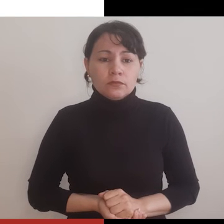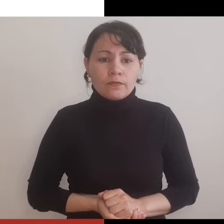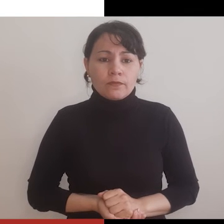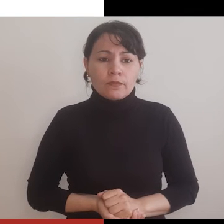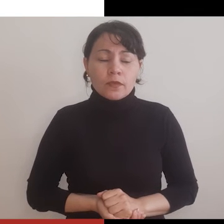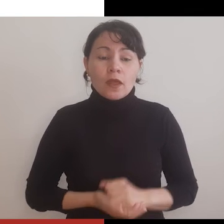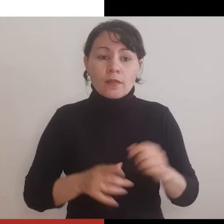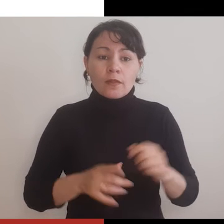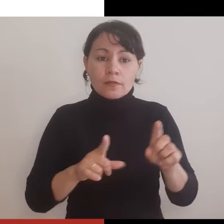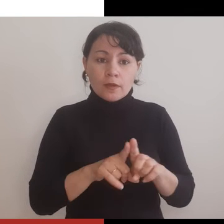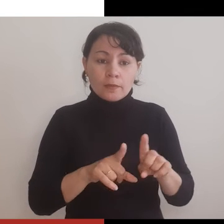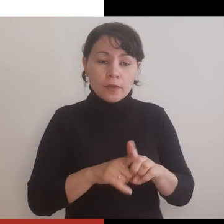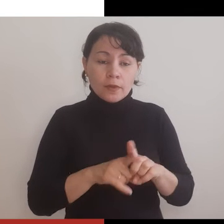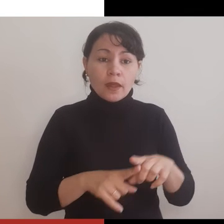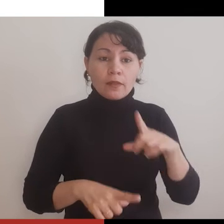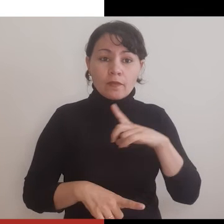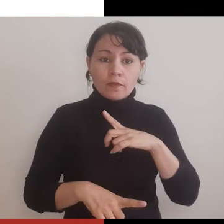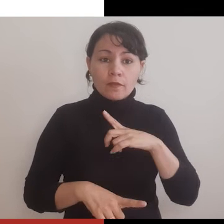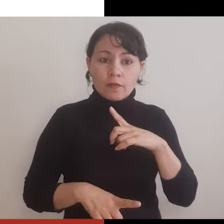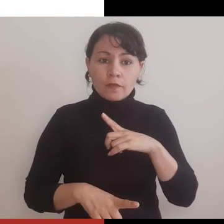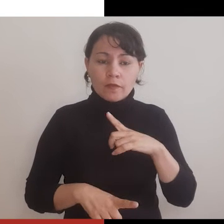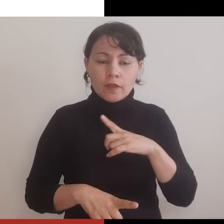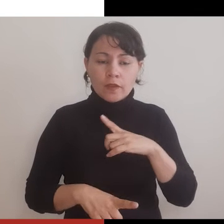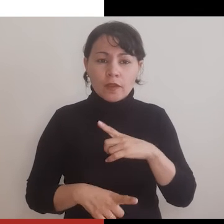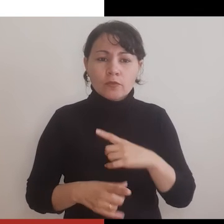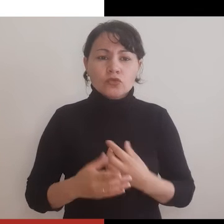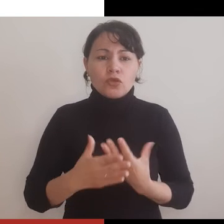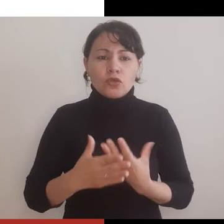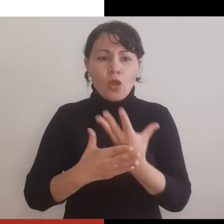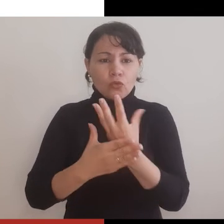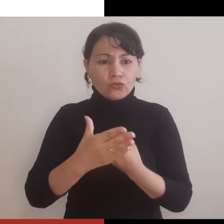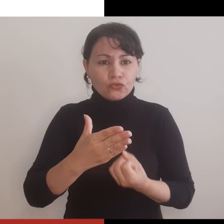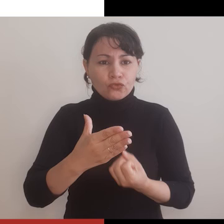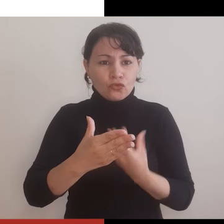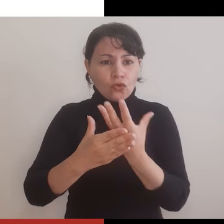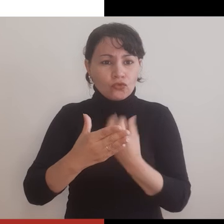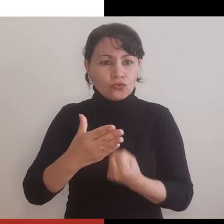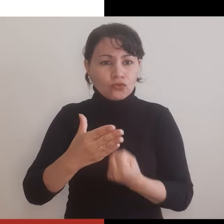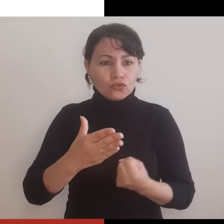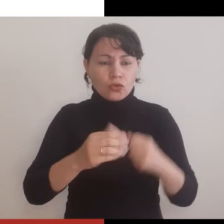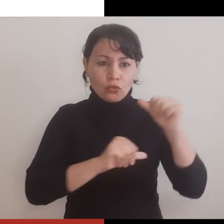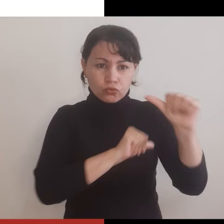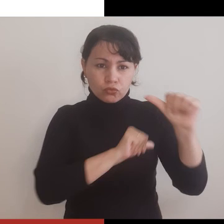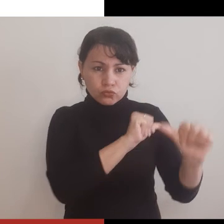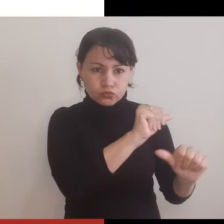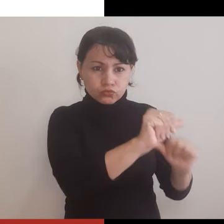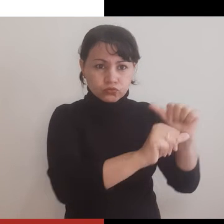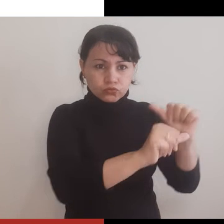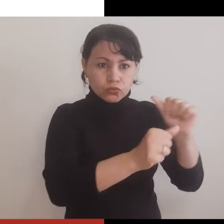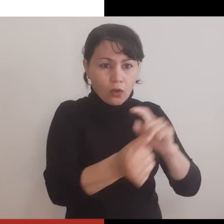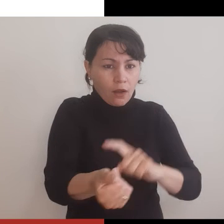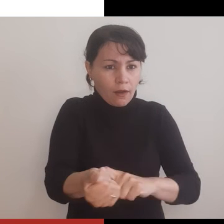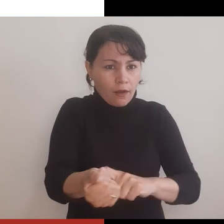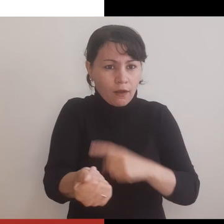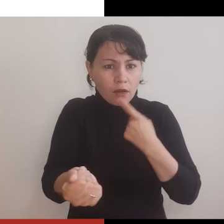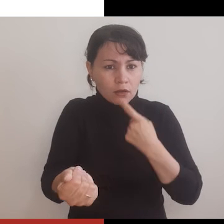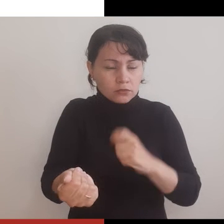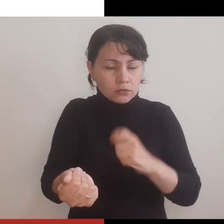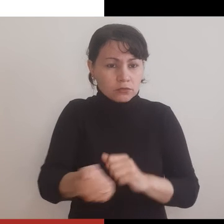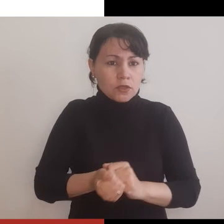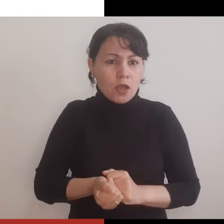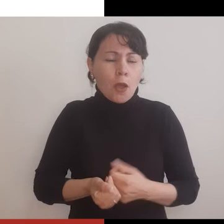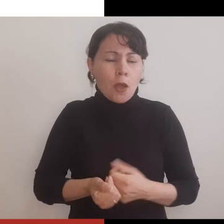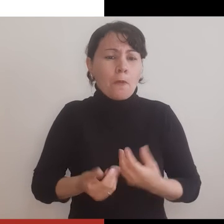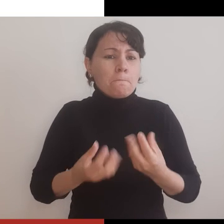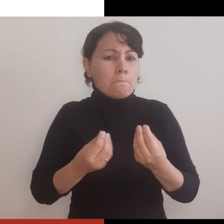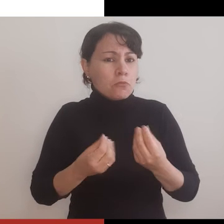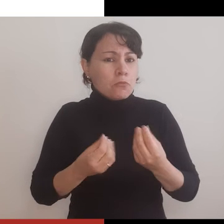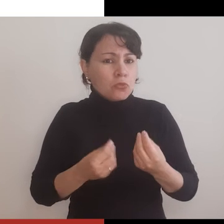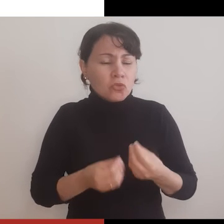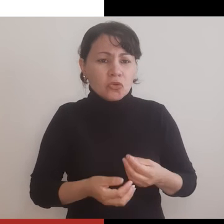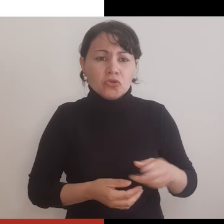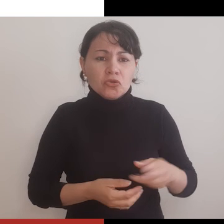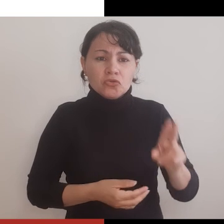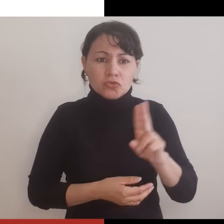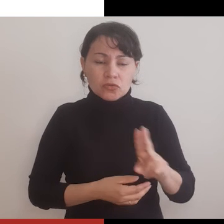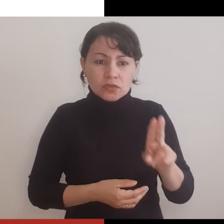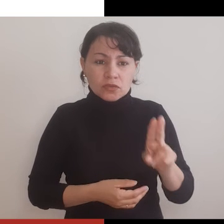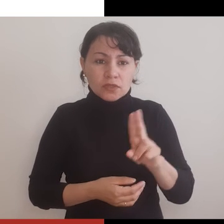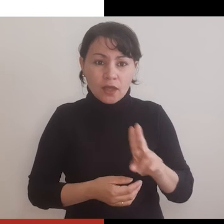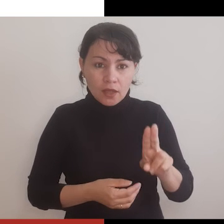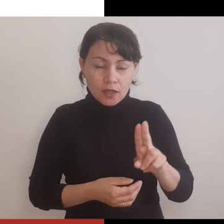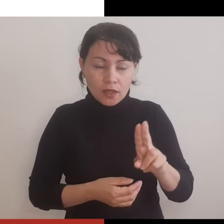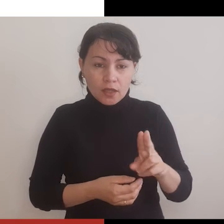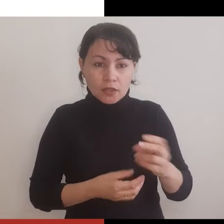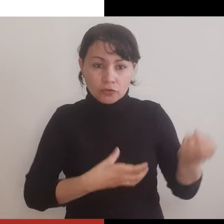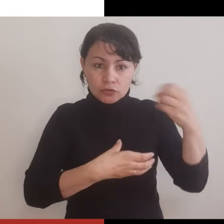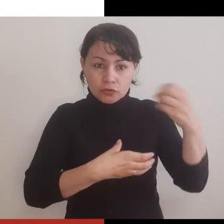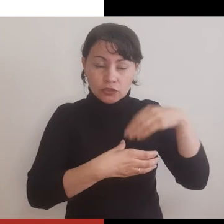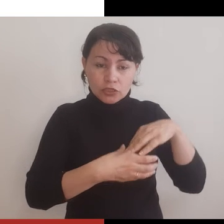Além disso, temos a hemodiálise, né, as máquinas de hemodiálise, muito comuns também dentro